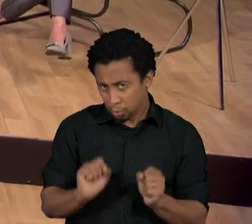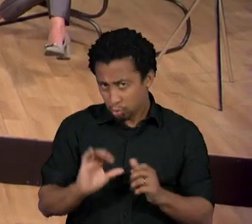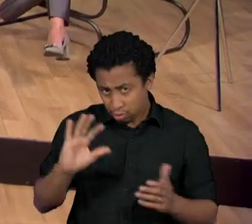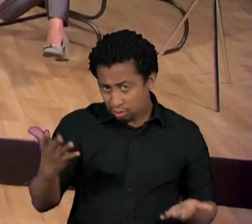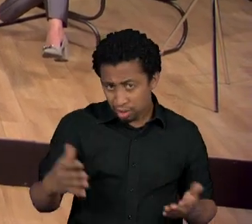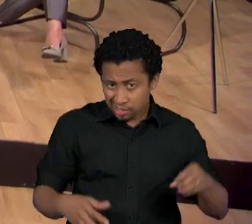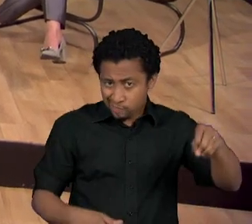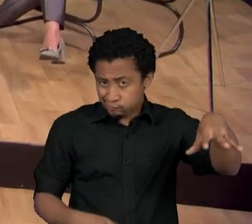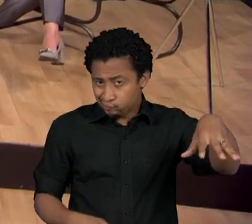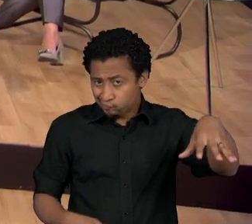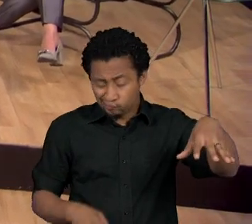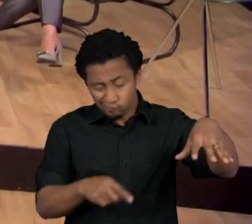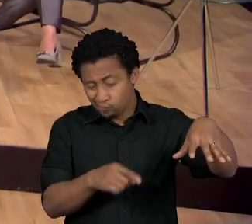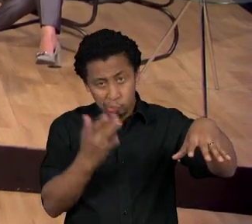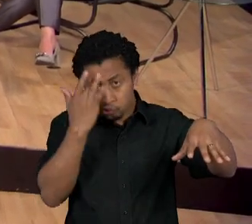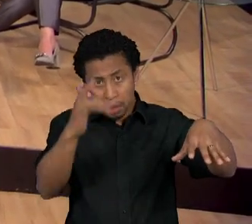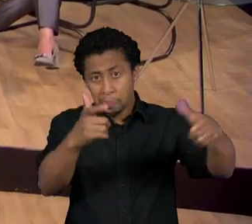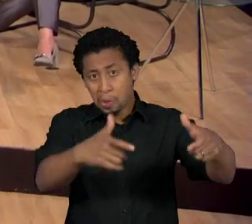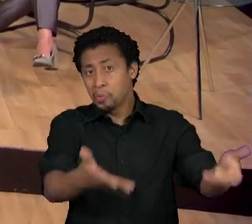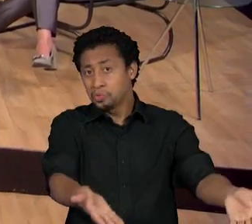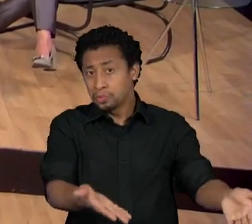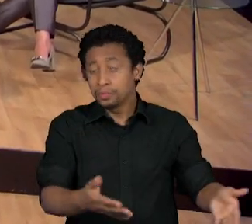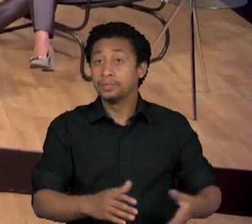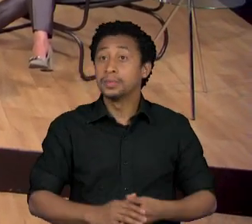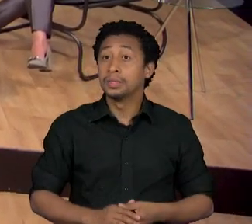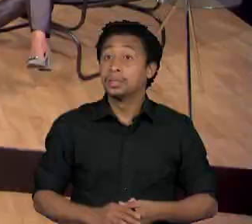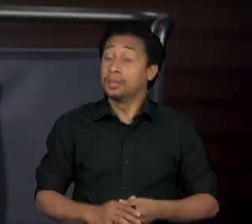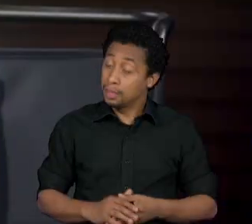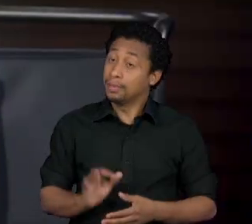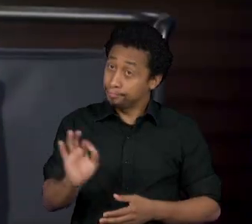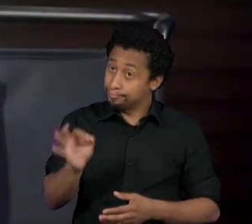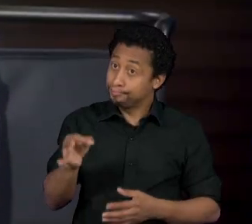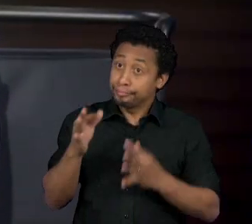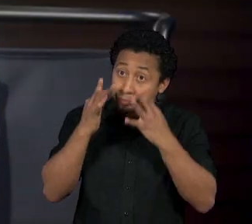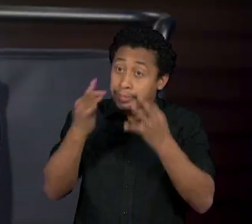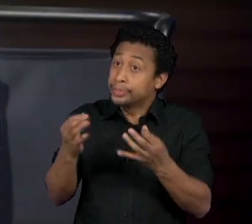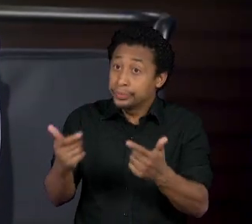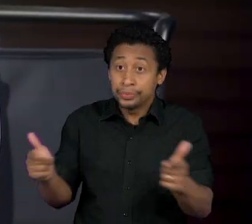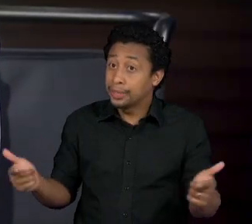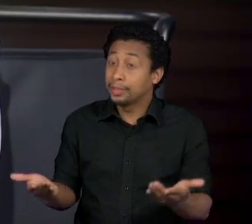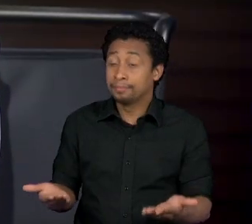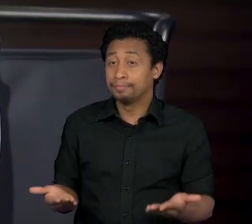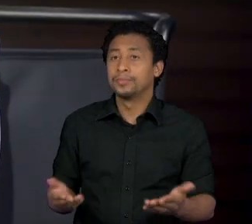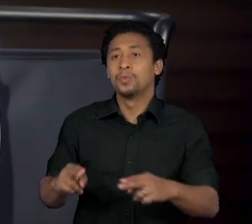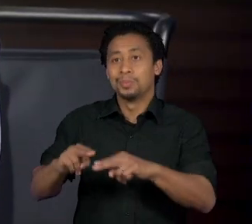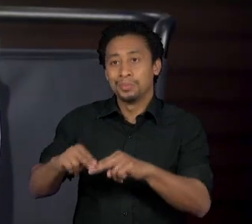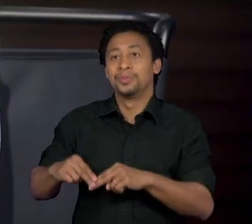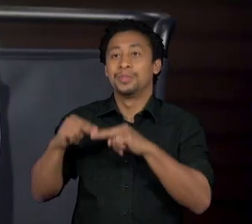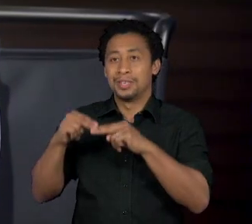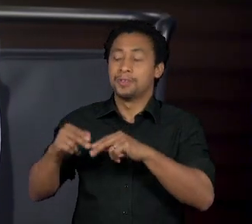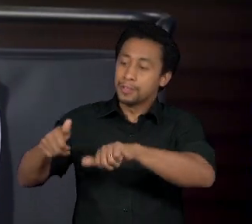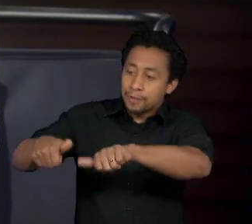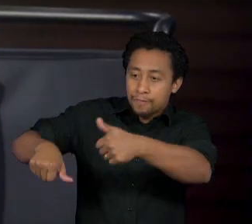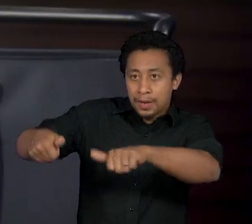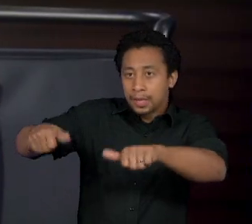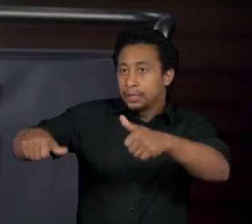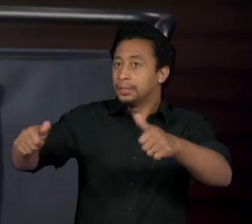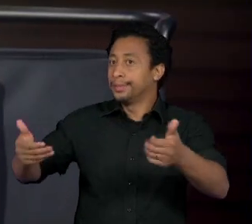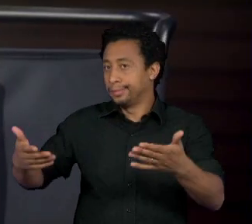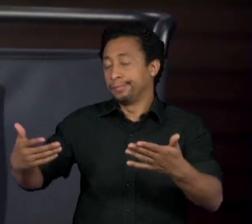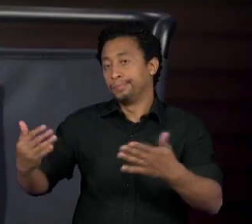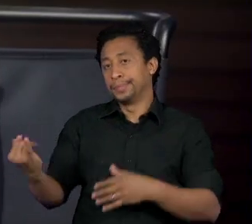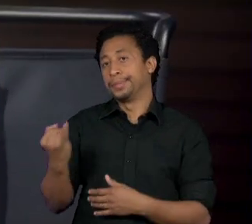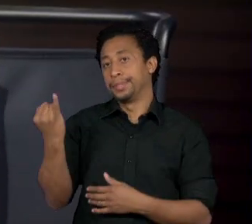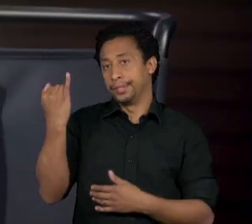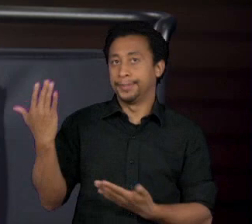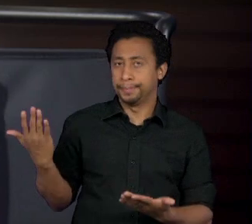largou ali e nem teve nem tempo prestou atenção, exatamente. Esse é um dos motivos que a gente faz a avaliação, porque